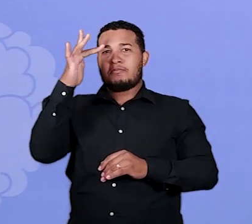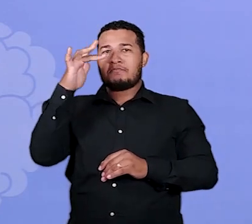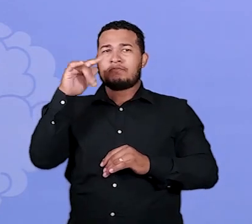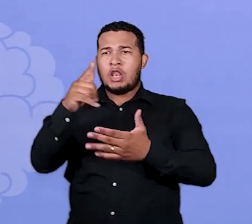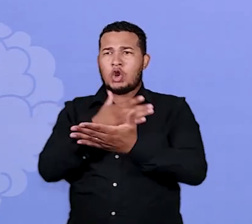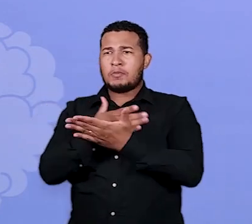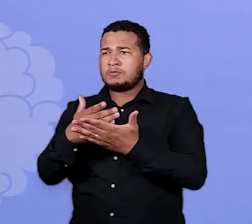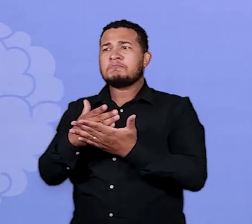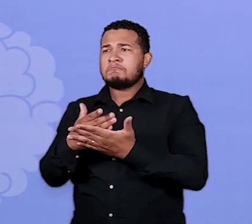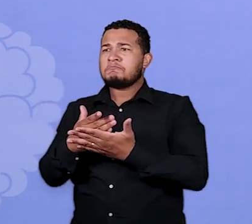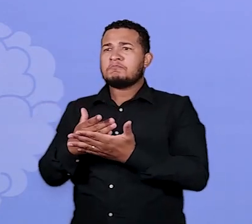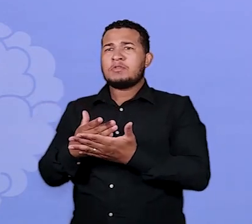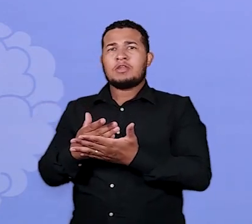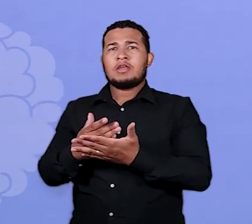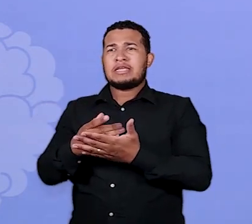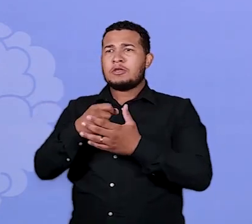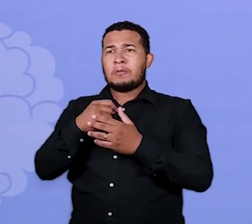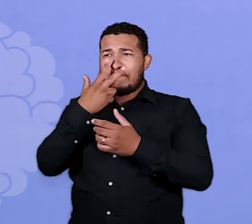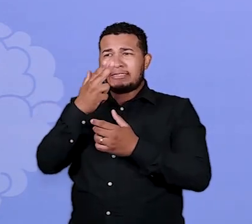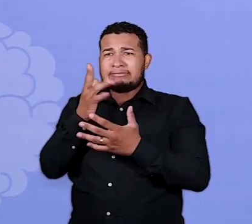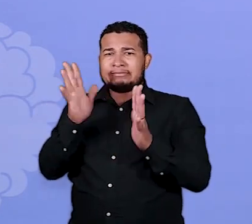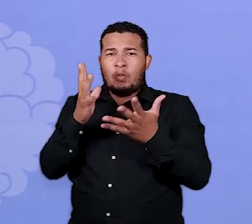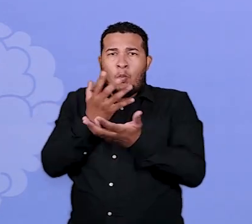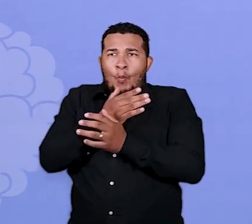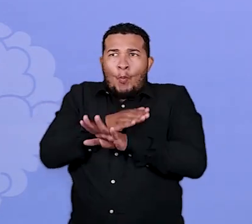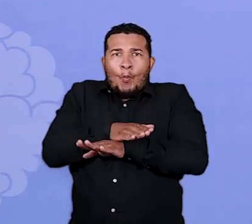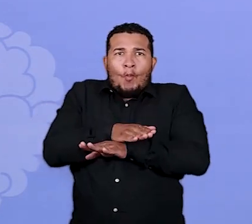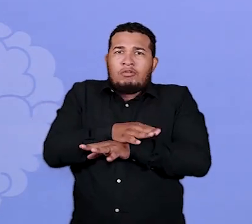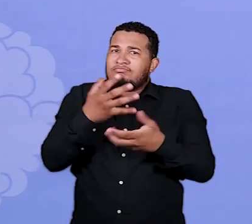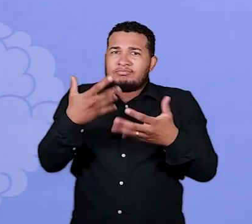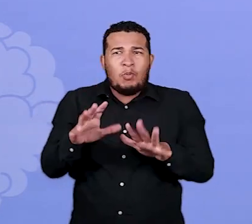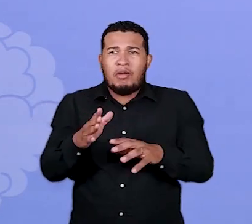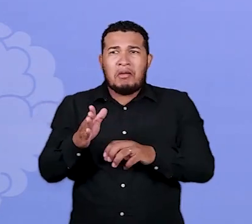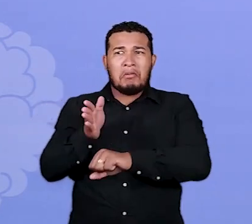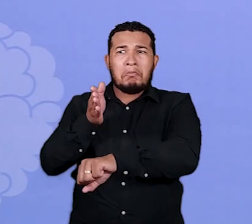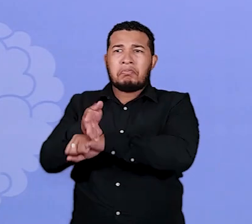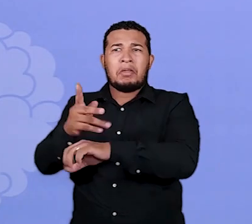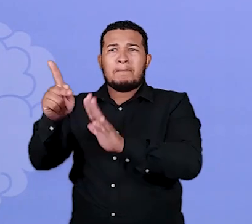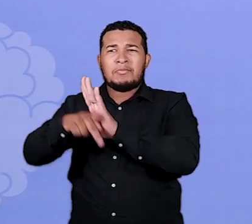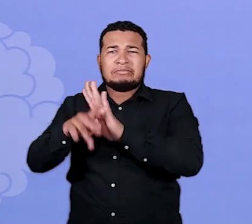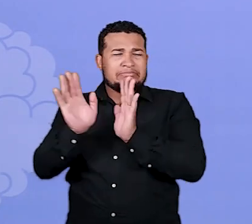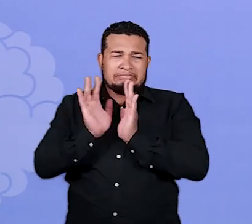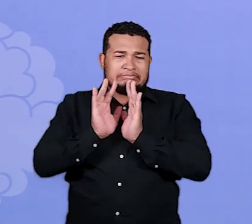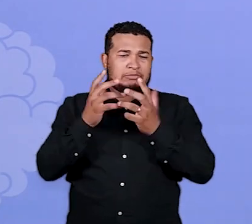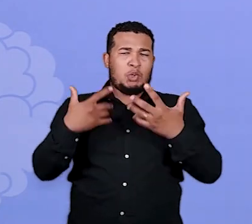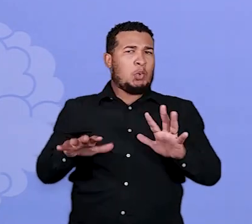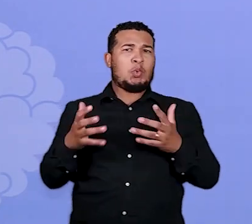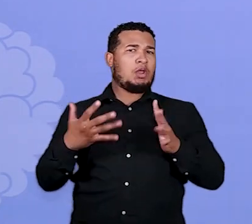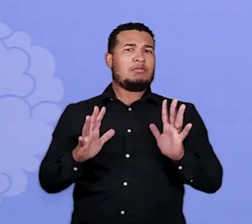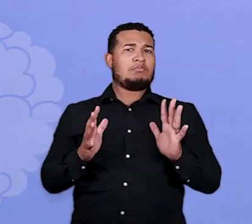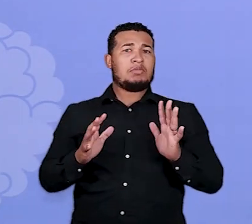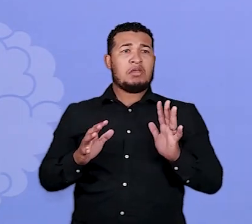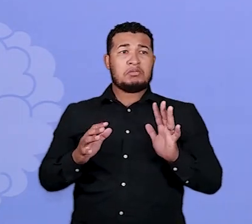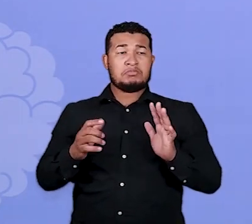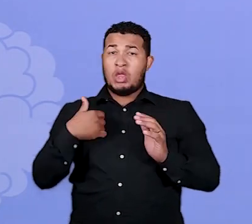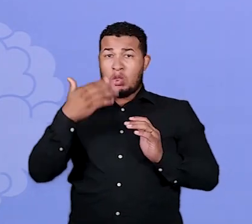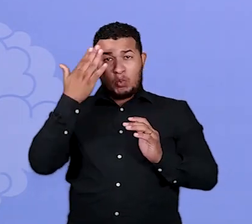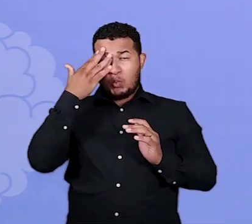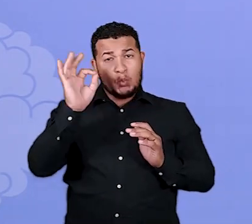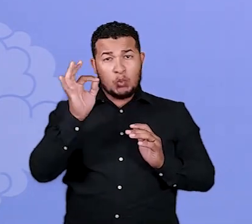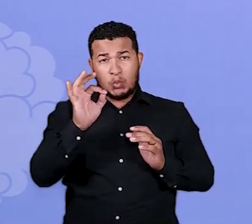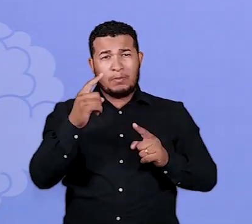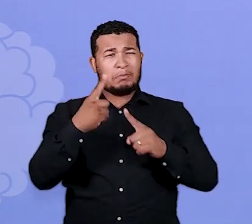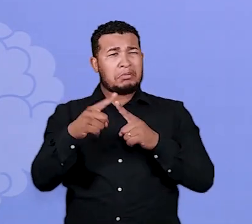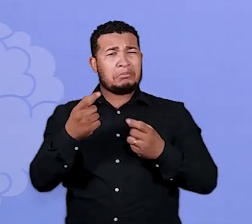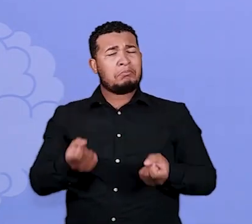na escola, ela tomou a decisão de se fechar, de se retrair, e ela não quis participar do início das aulas. E eu não compreendi